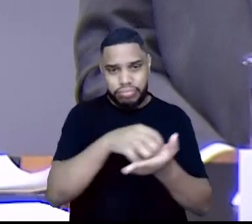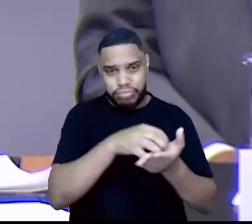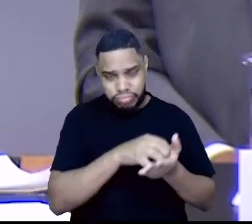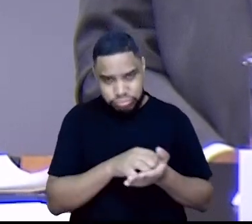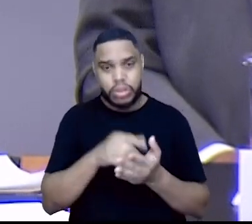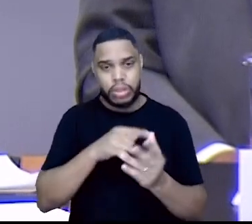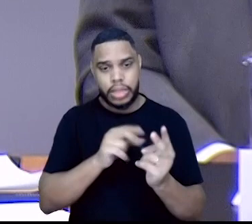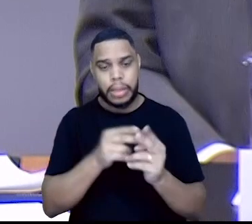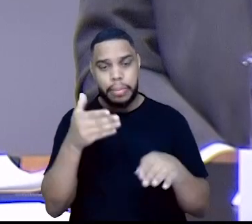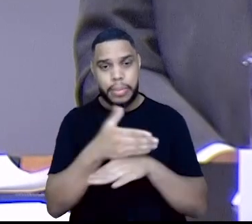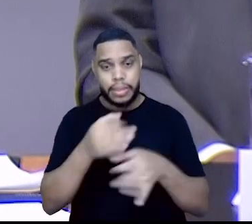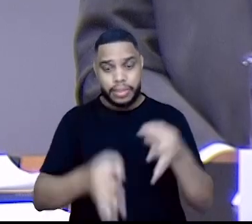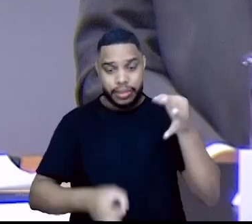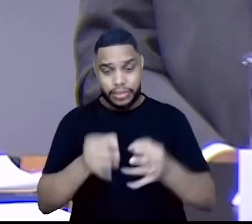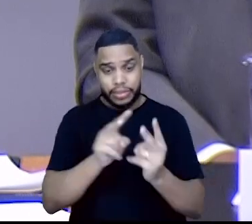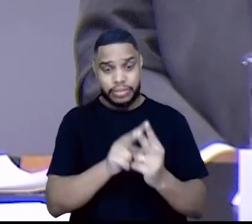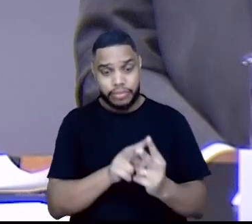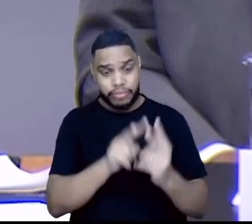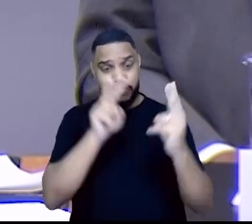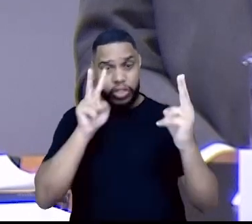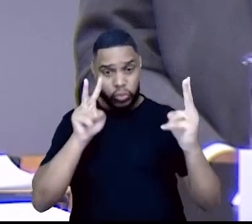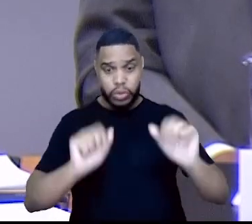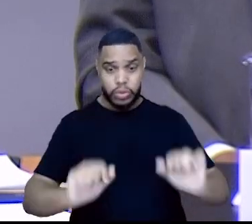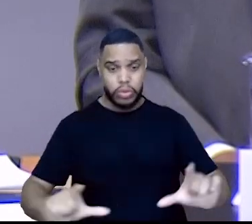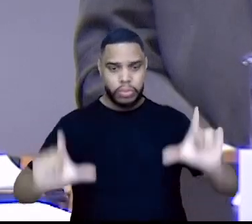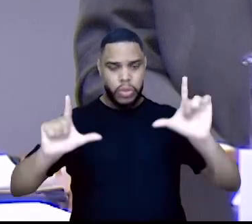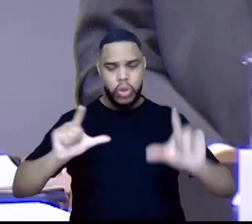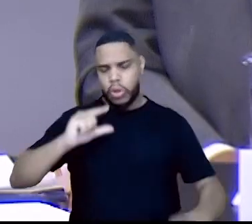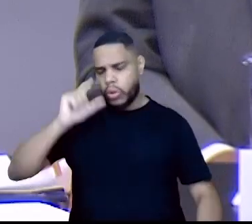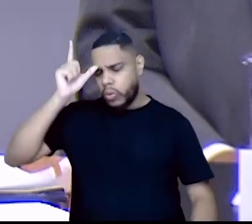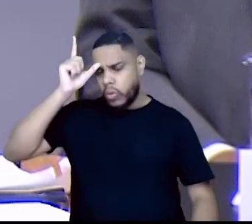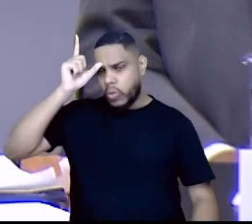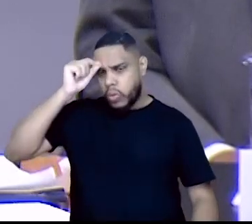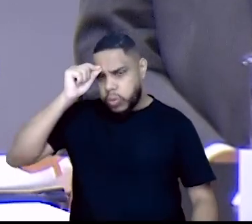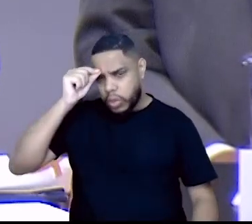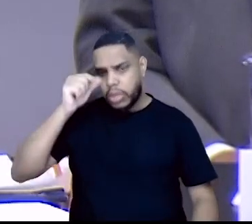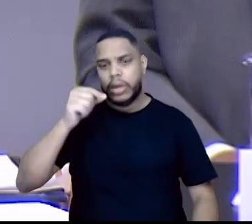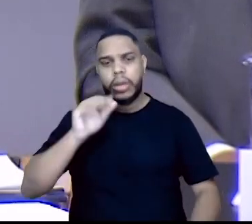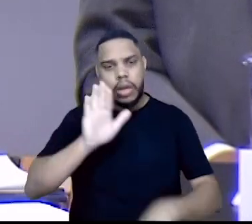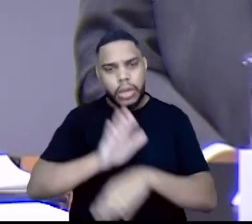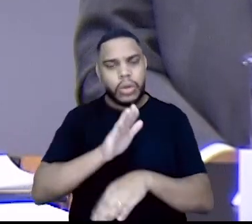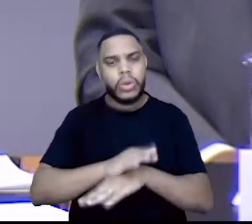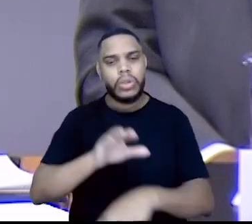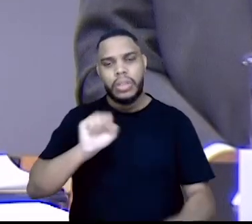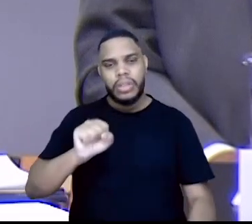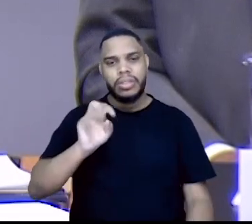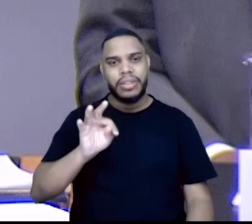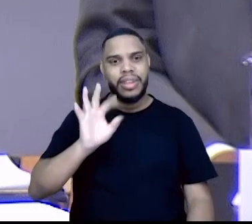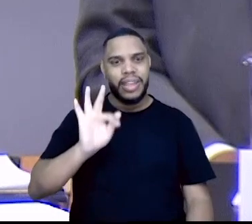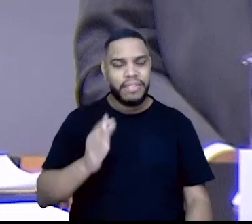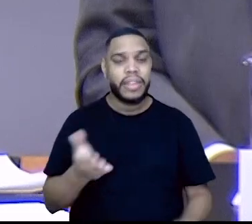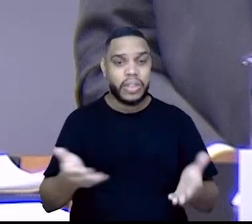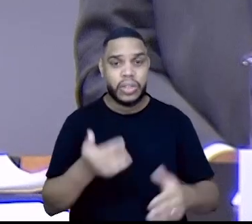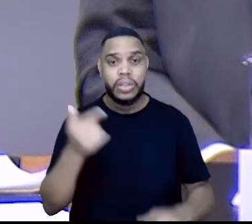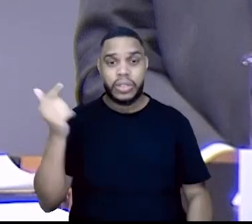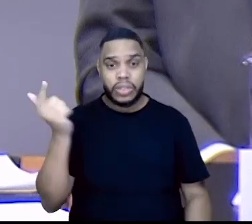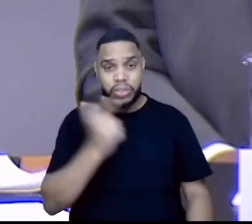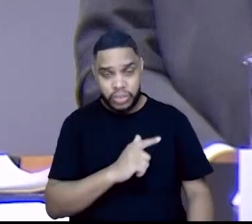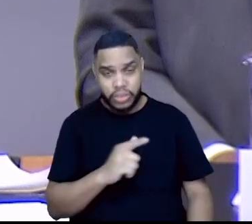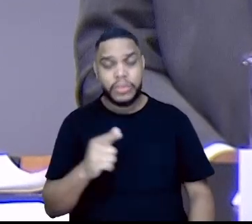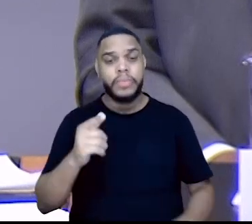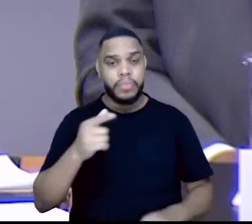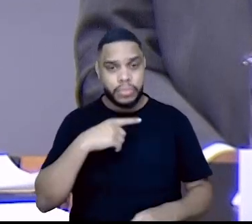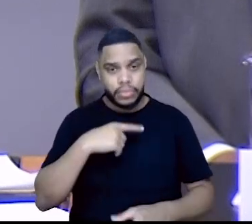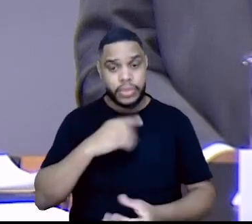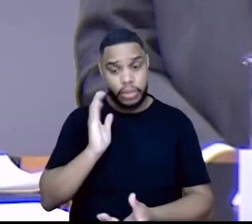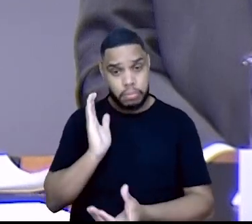virtual que salvou a vida do Supremo Tribunal Federal. Nós conseguimos desafogar uma